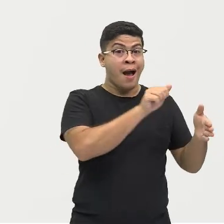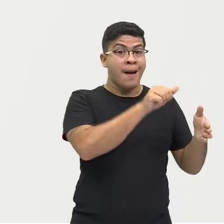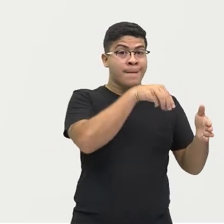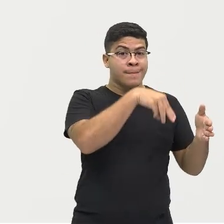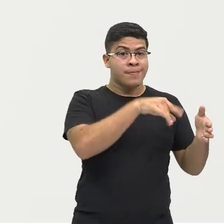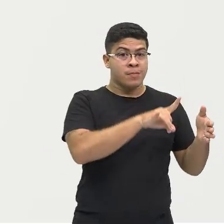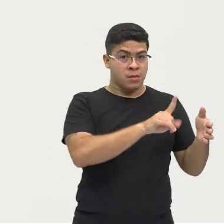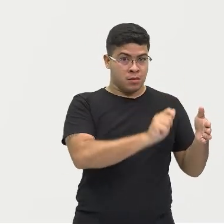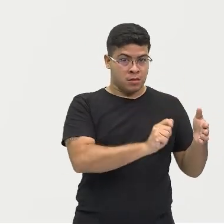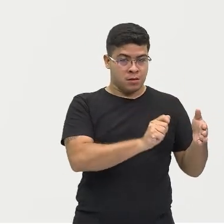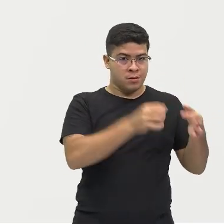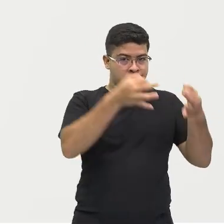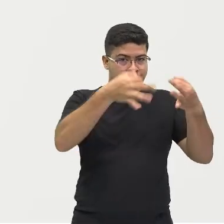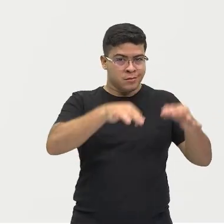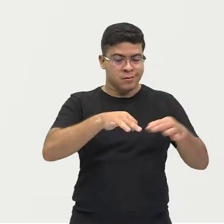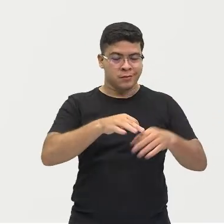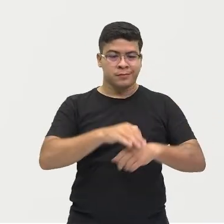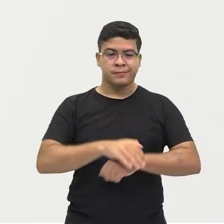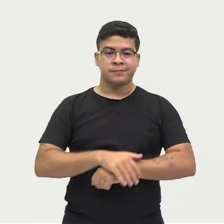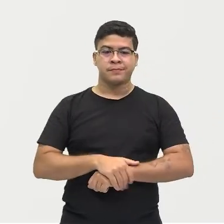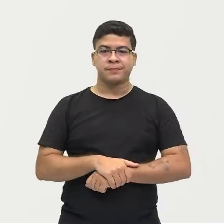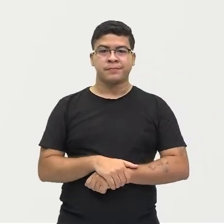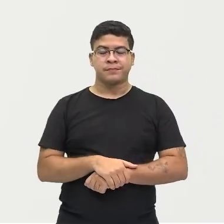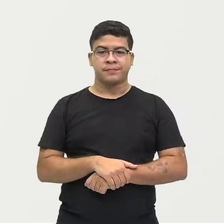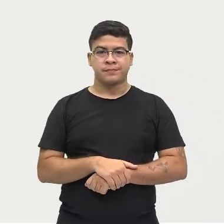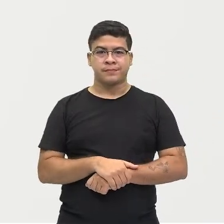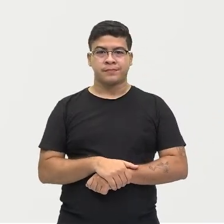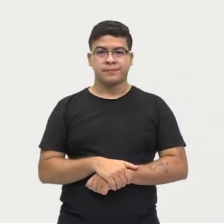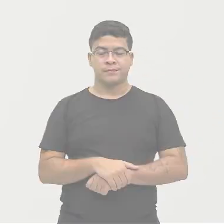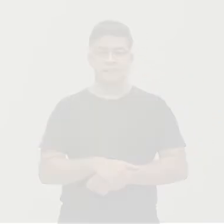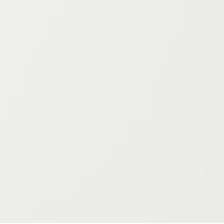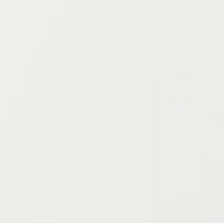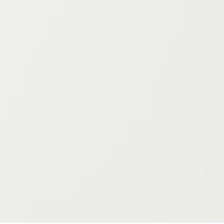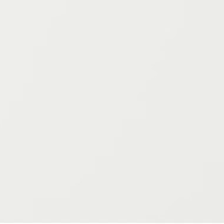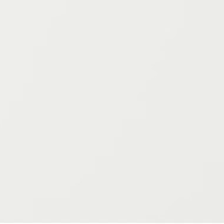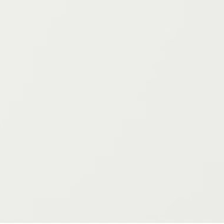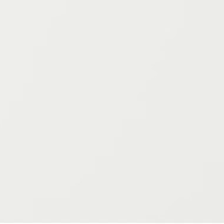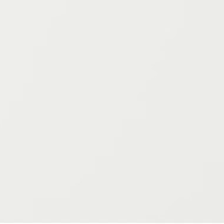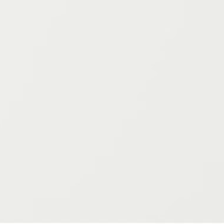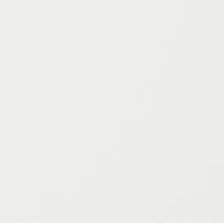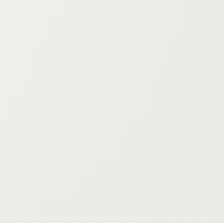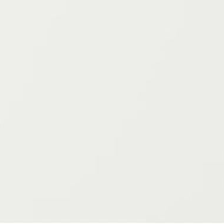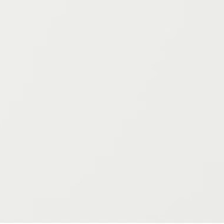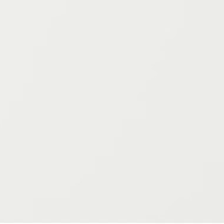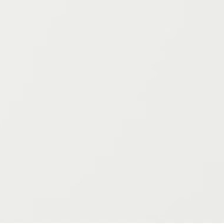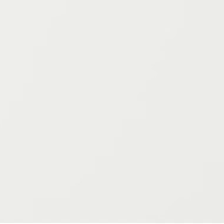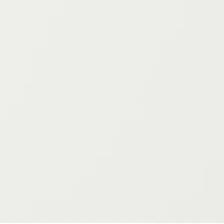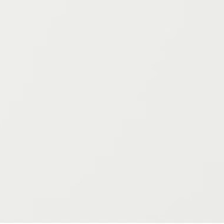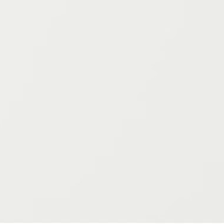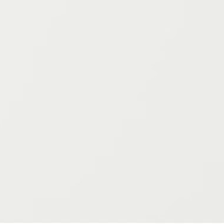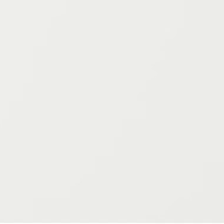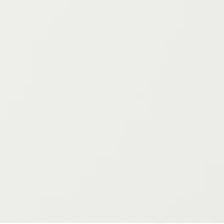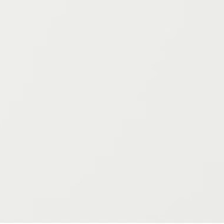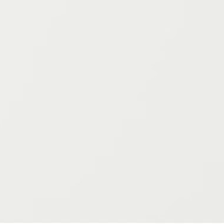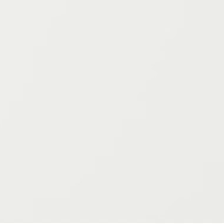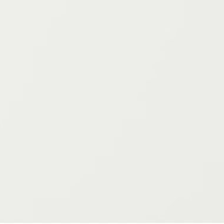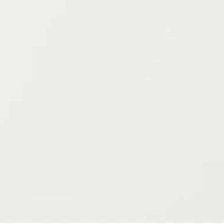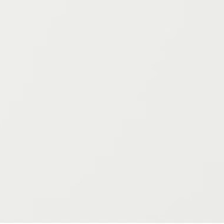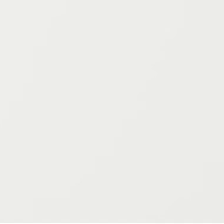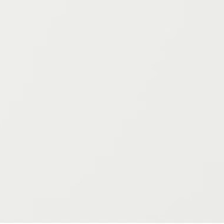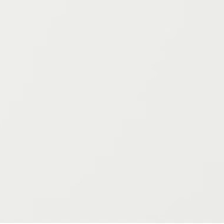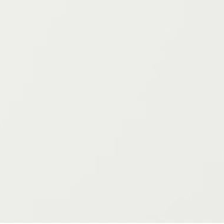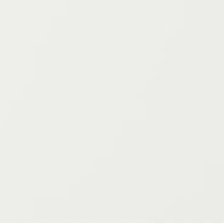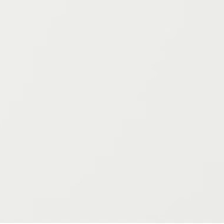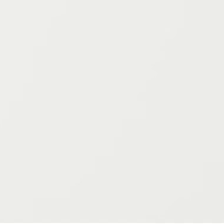etanamida. Certo, pessoal? Vamos ver como ficaria o nome desse composto. A gente precisa contar. 1,